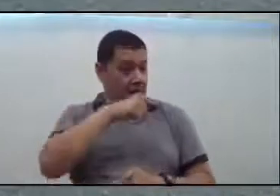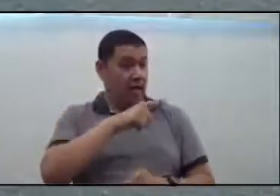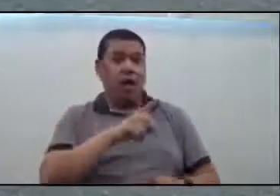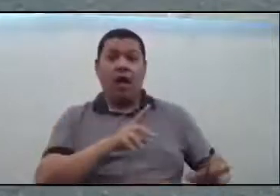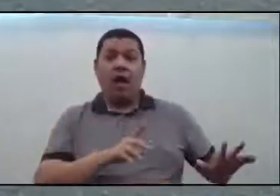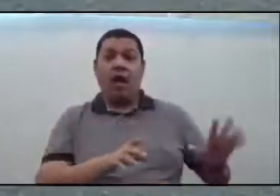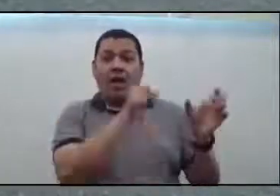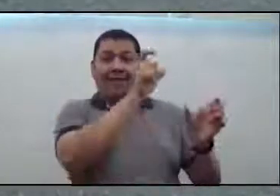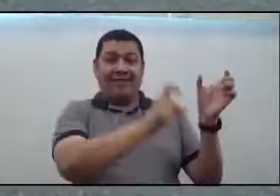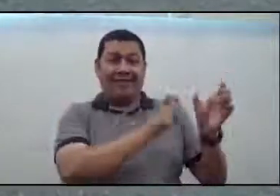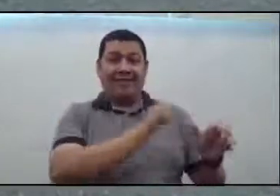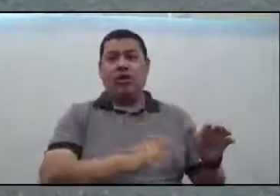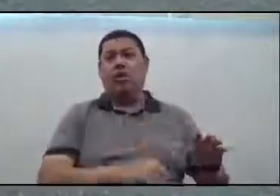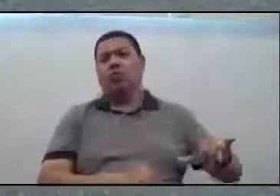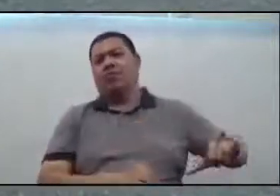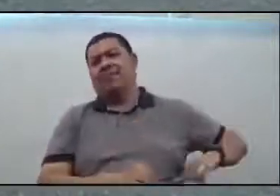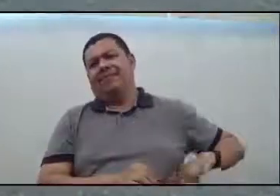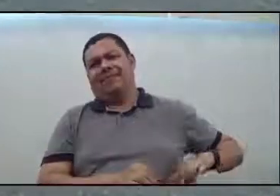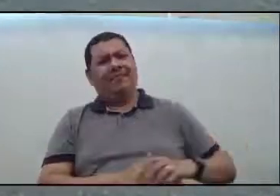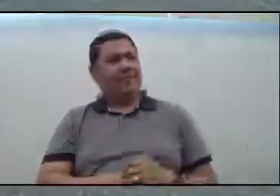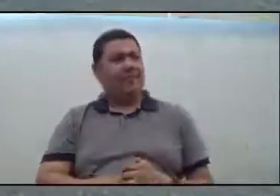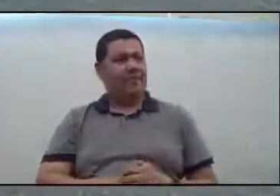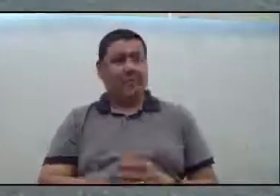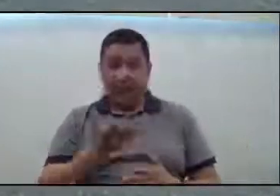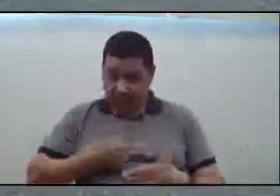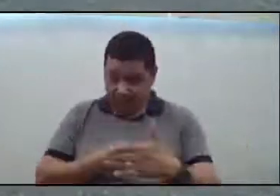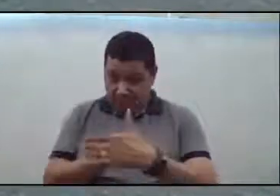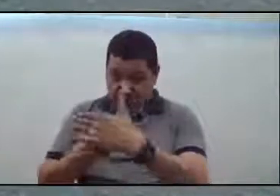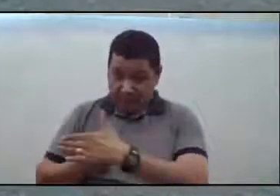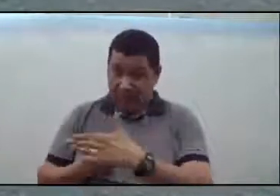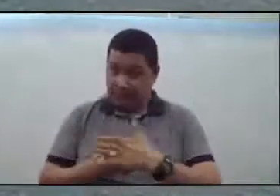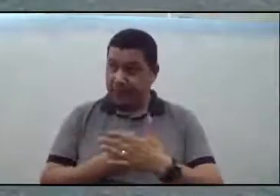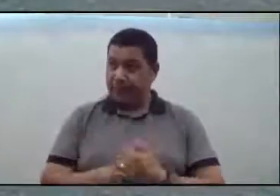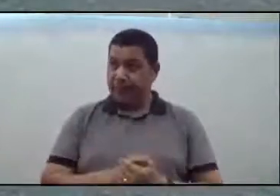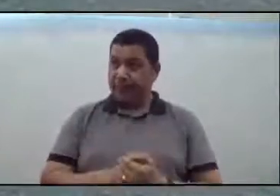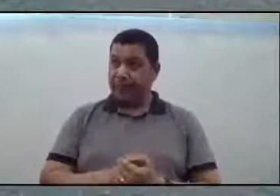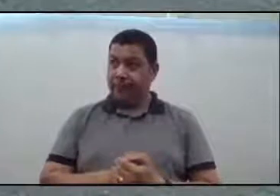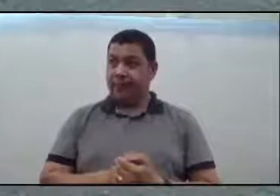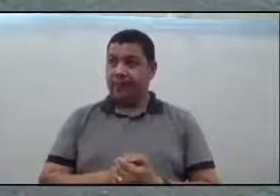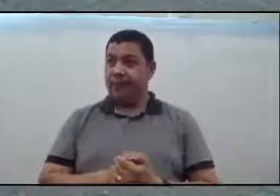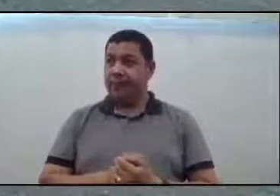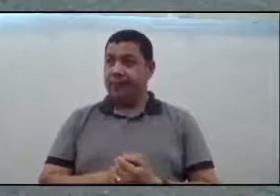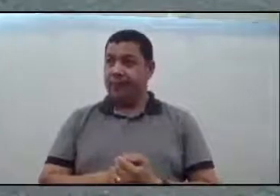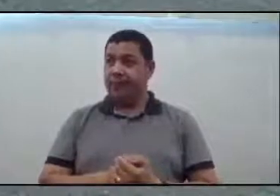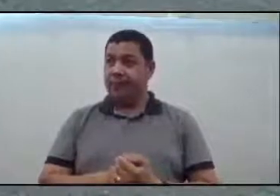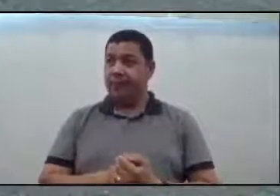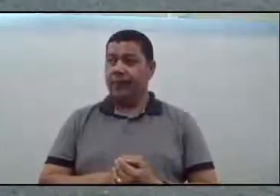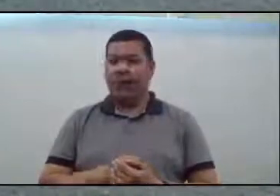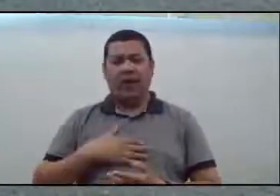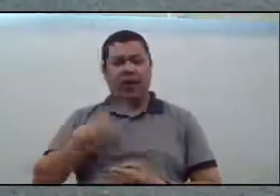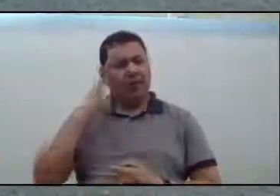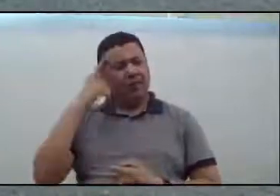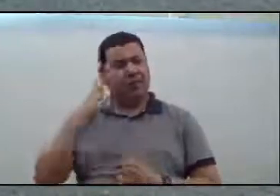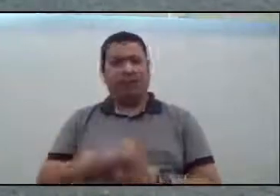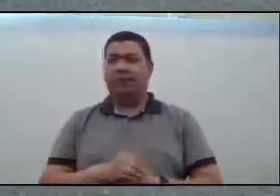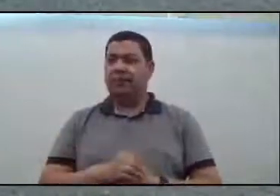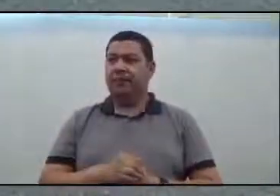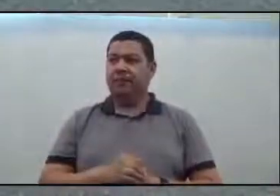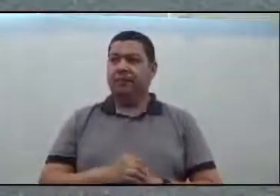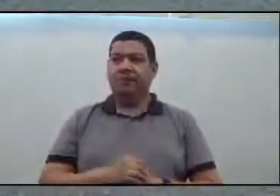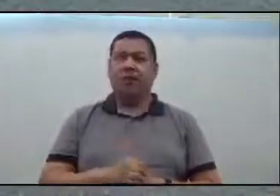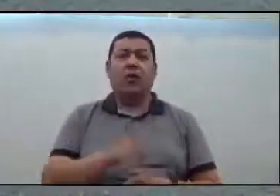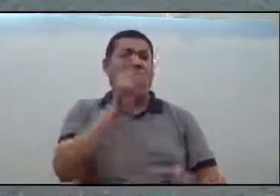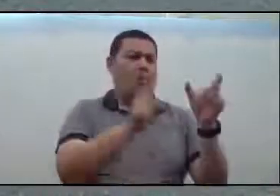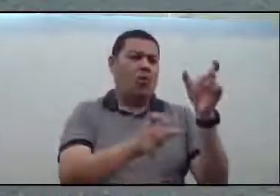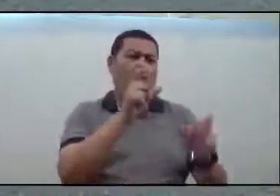senadores da República, que já estão de olho em ser governador. Ó, gente, eu fico assim pensando, o povo tem hora, é muito